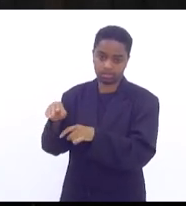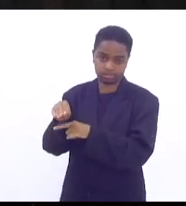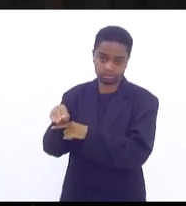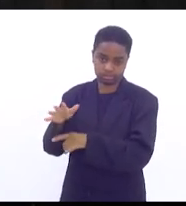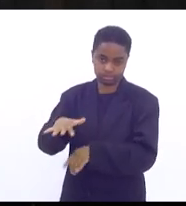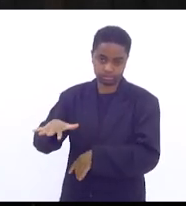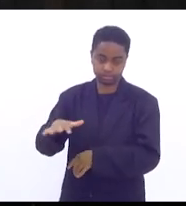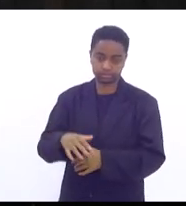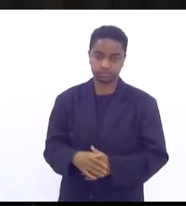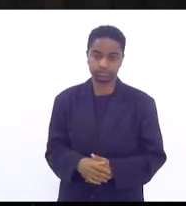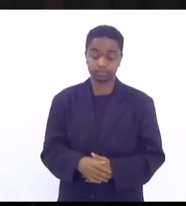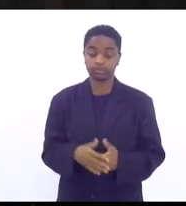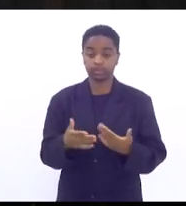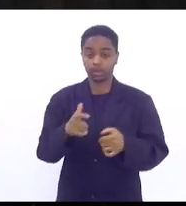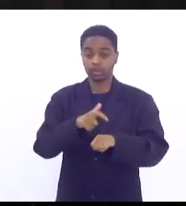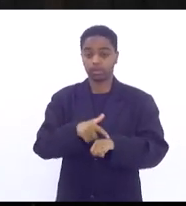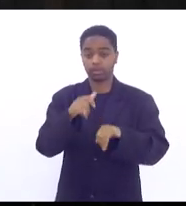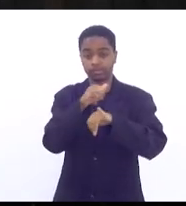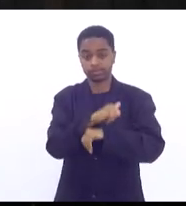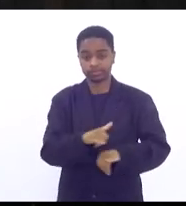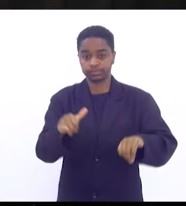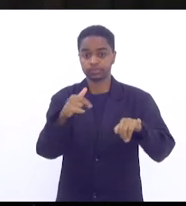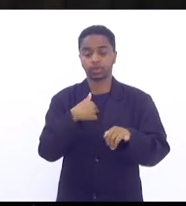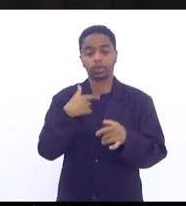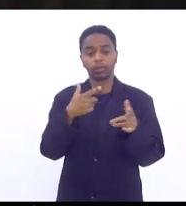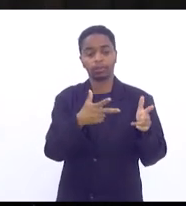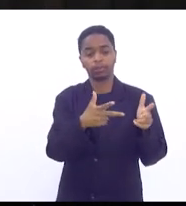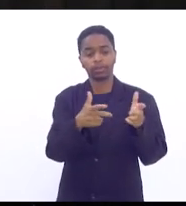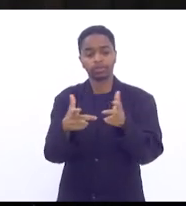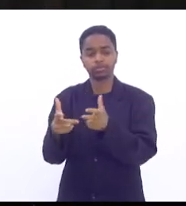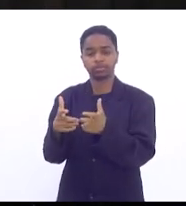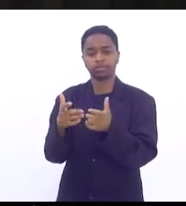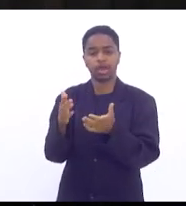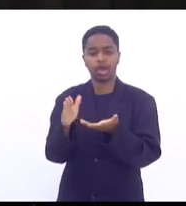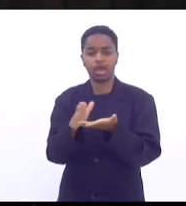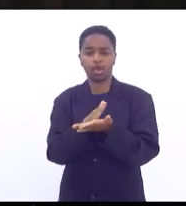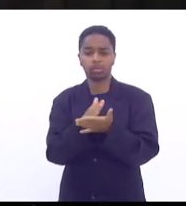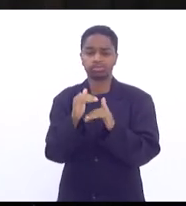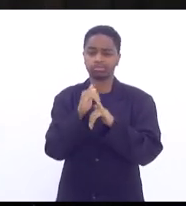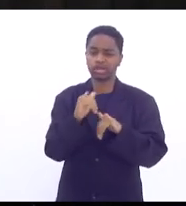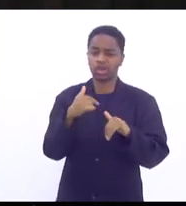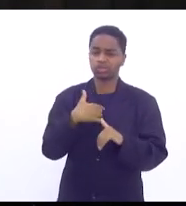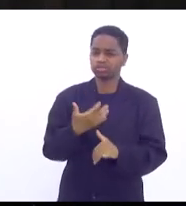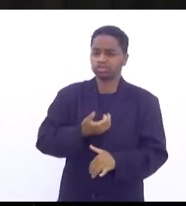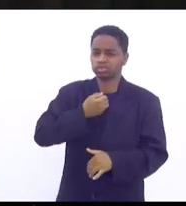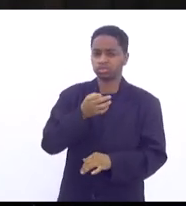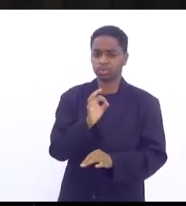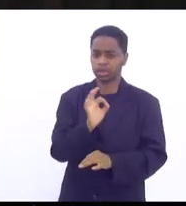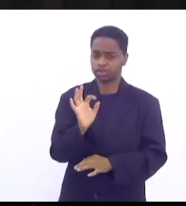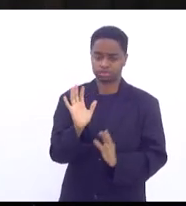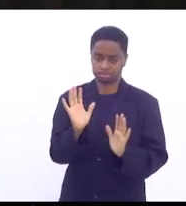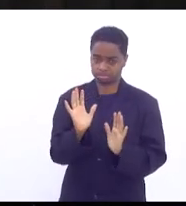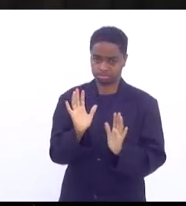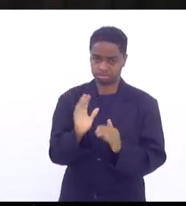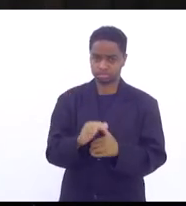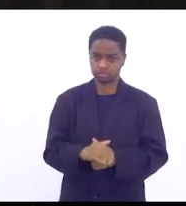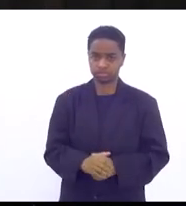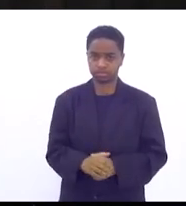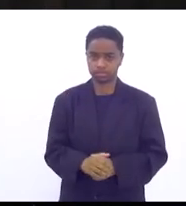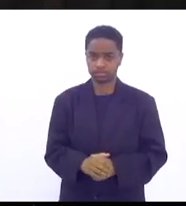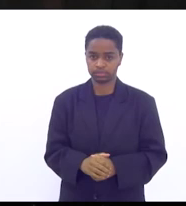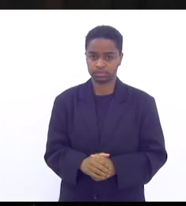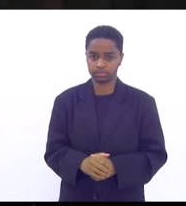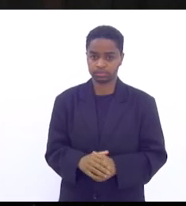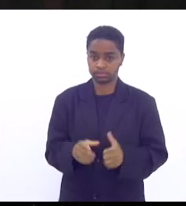eu vi algumas manifestações que não me surpreenderam. A do